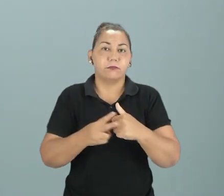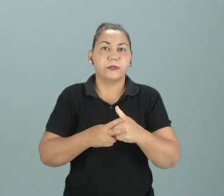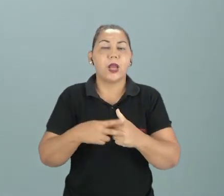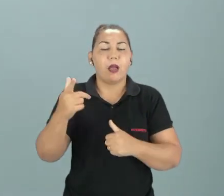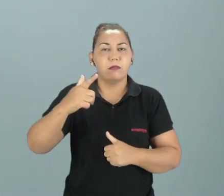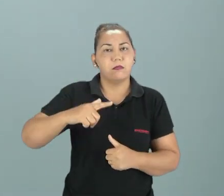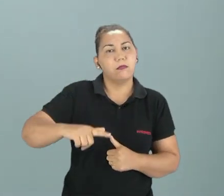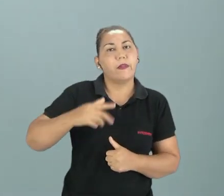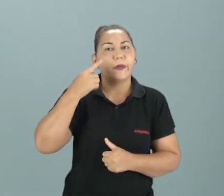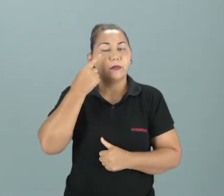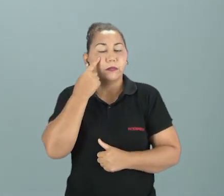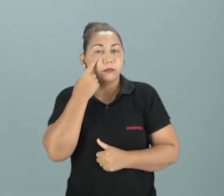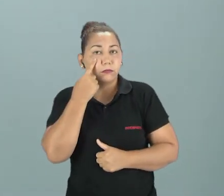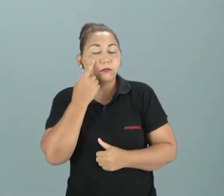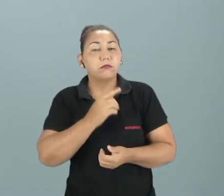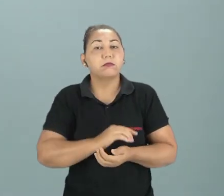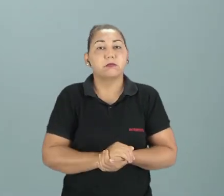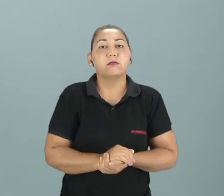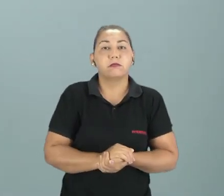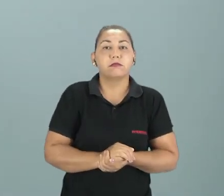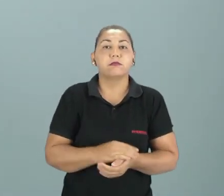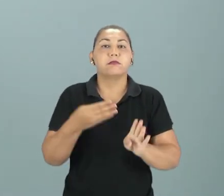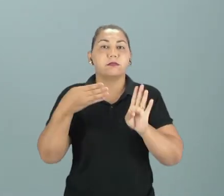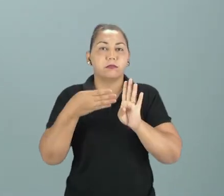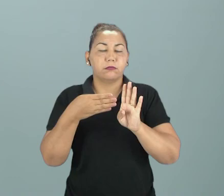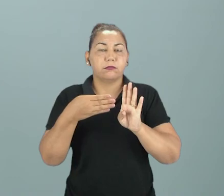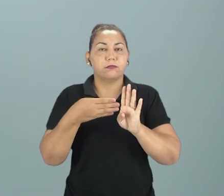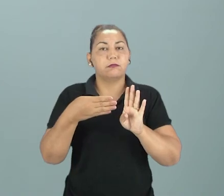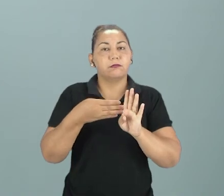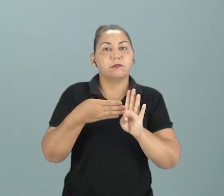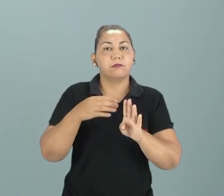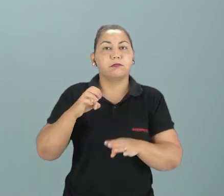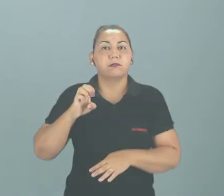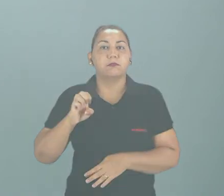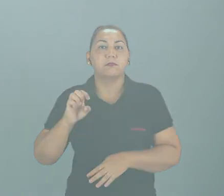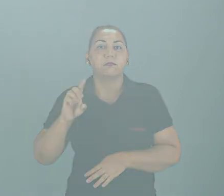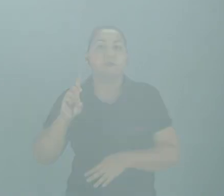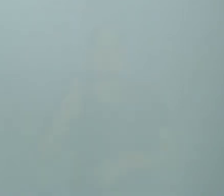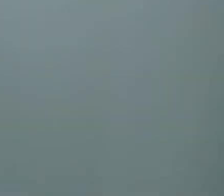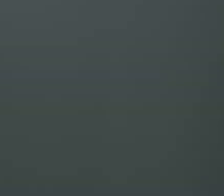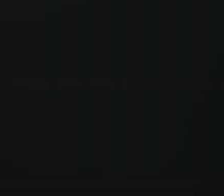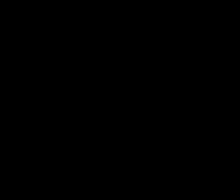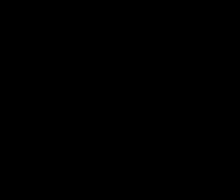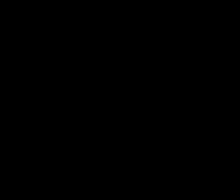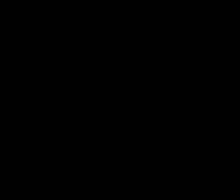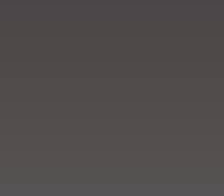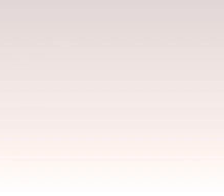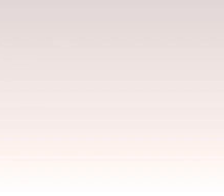rever a esta e a outras aulas, acesse a plataforma Eduque. Bons estudos!